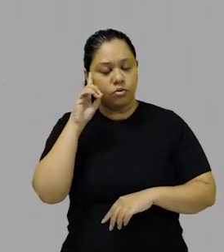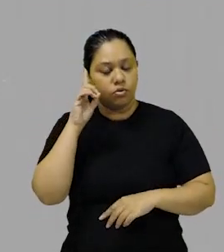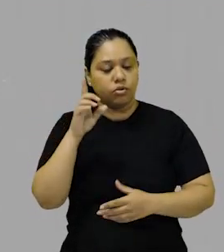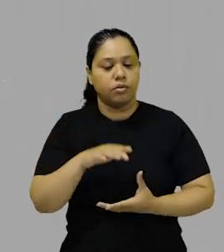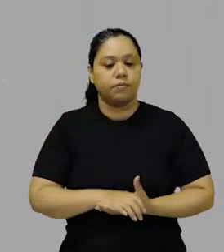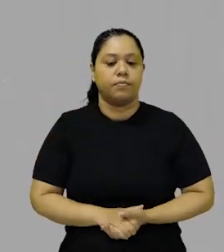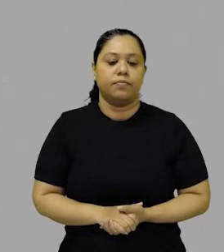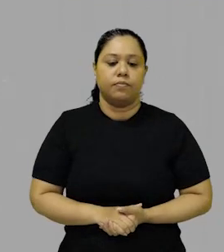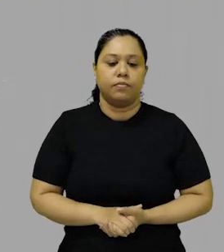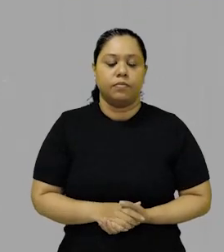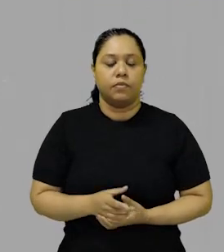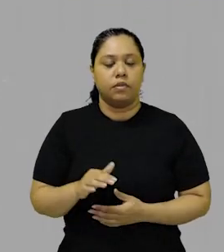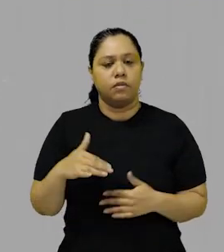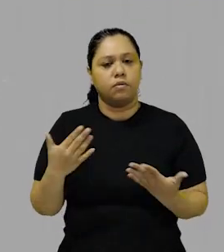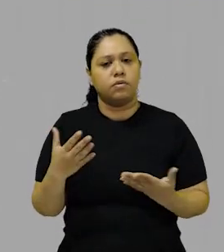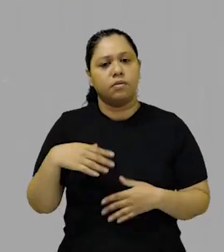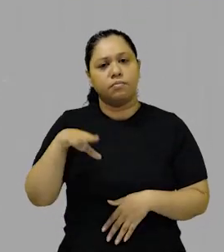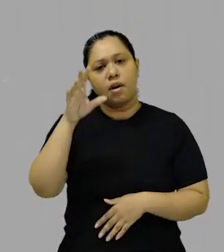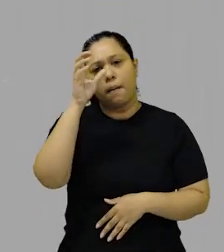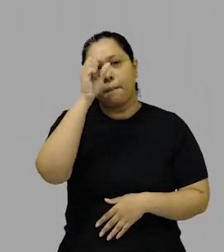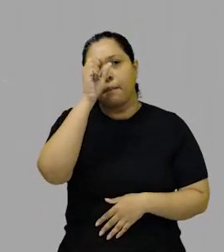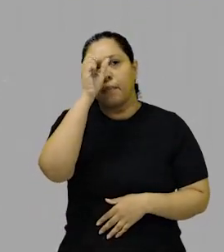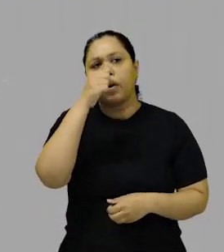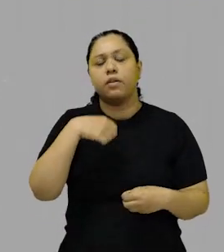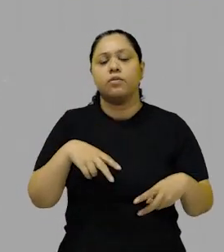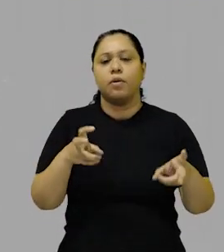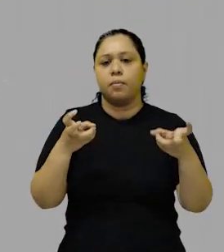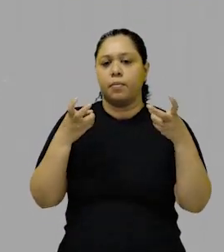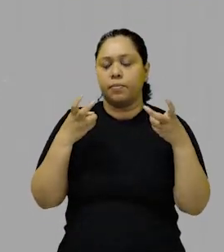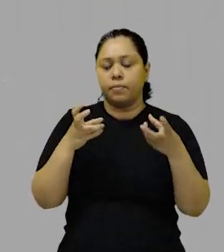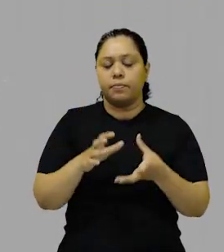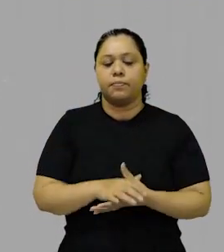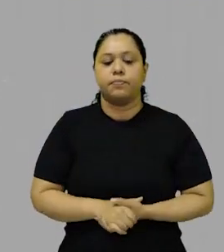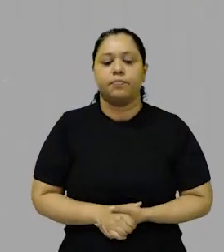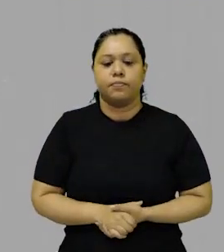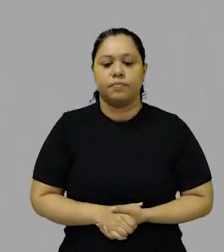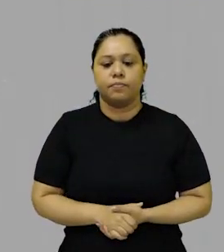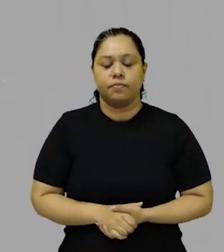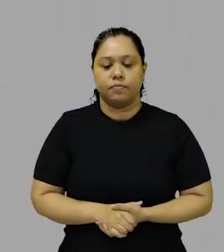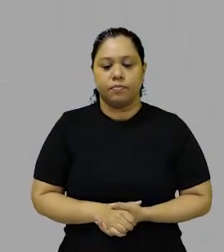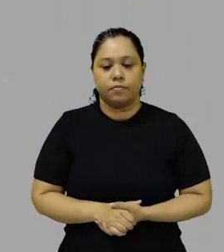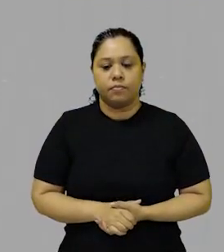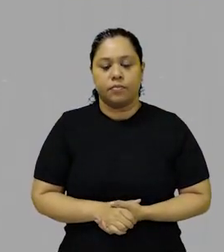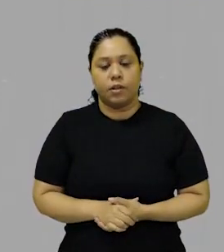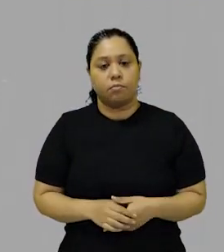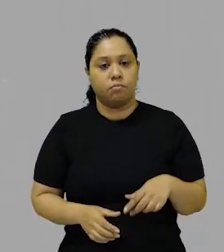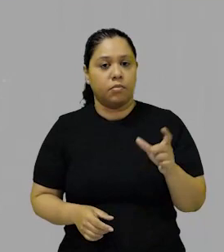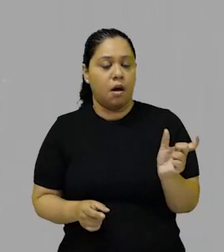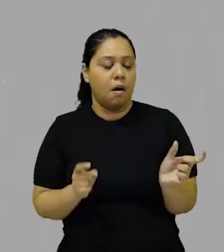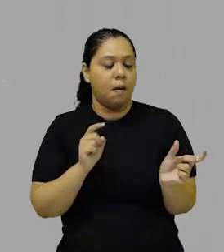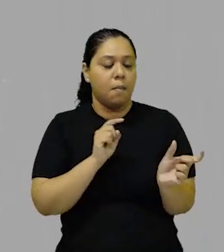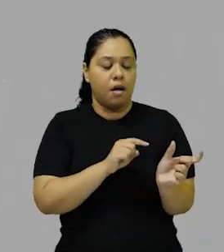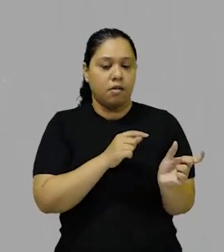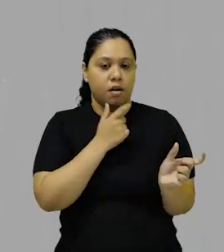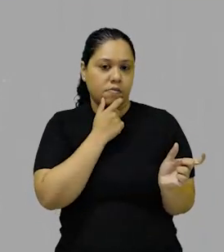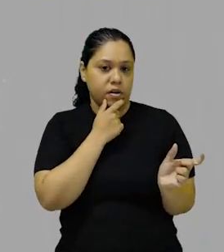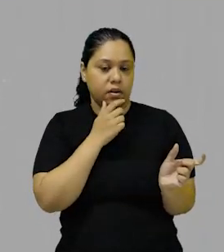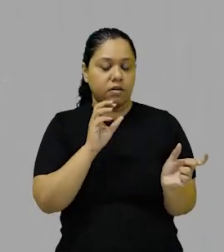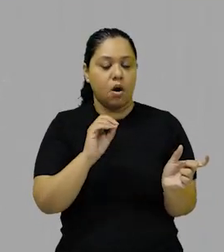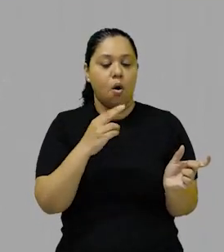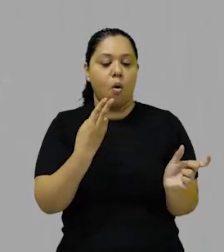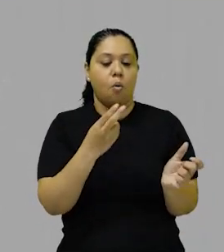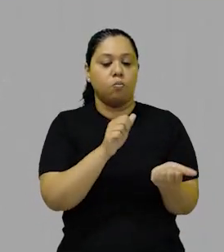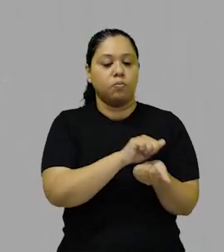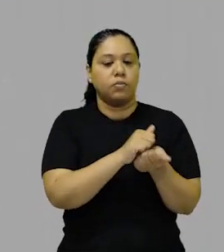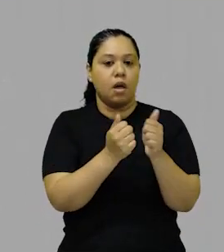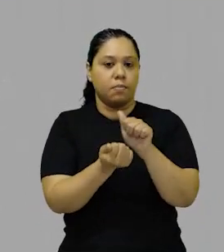você faz certas assimilações. Sejam elas, como foi mencionado, do próprio termo em inglês ou fazendo uma adequação.